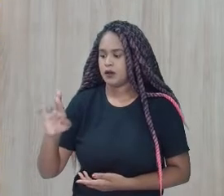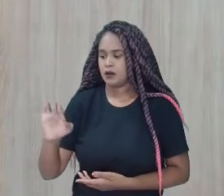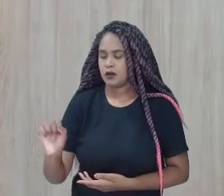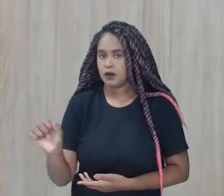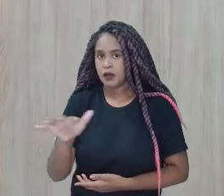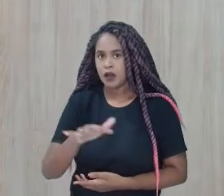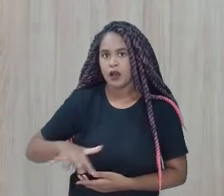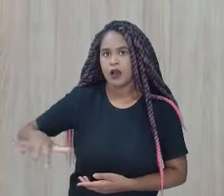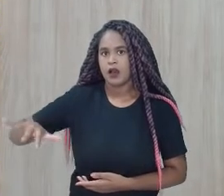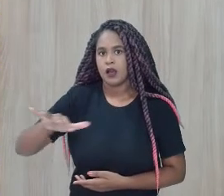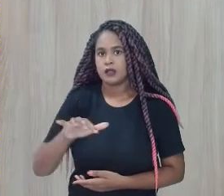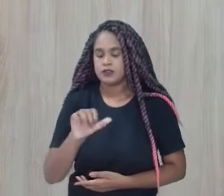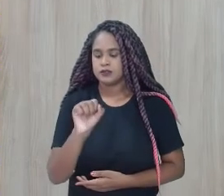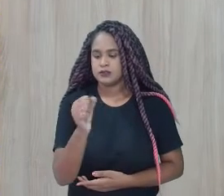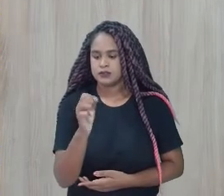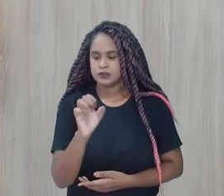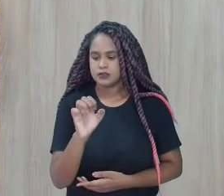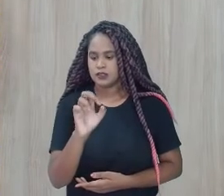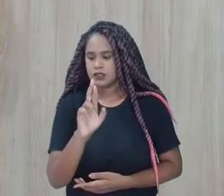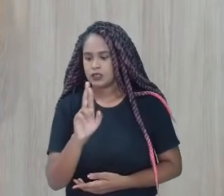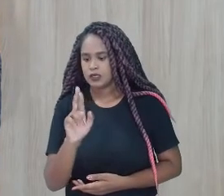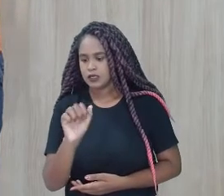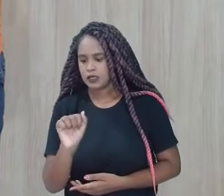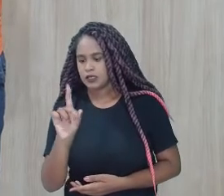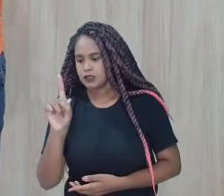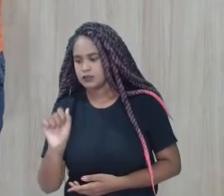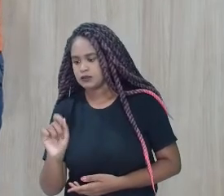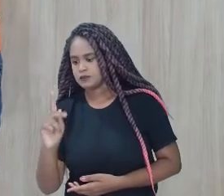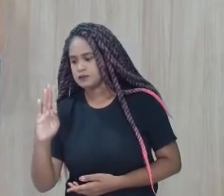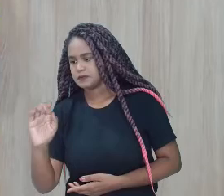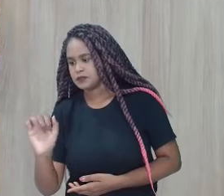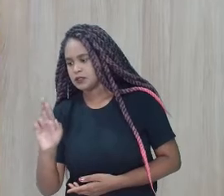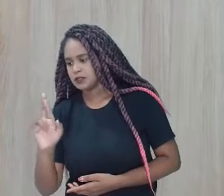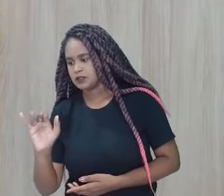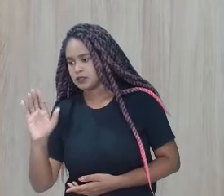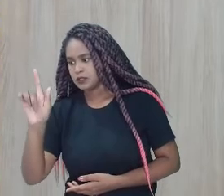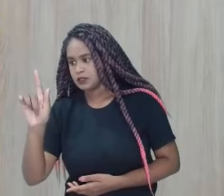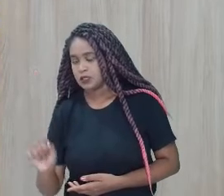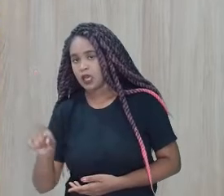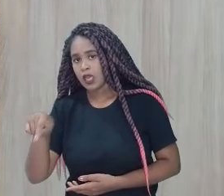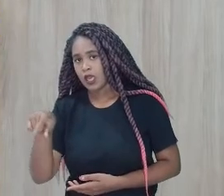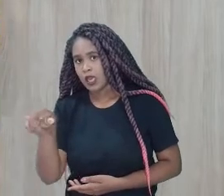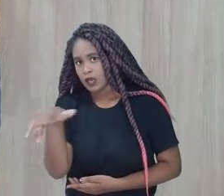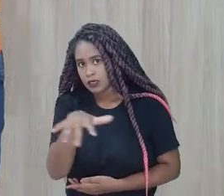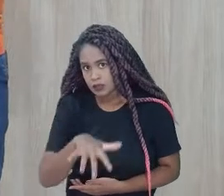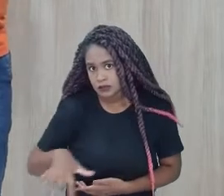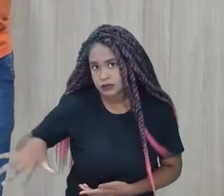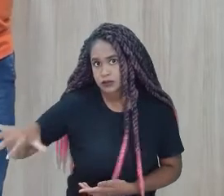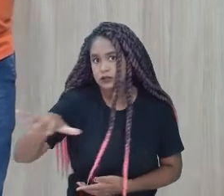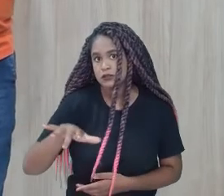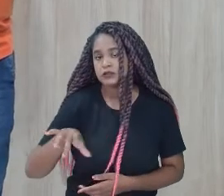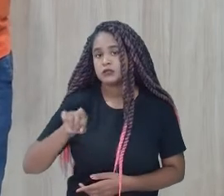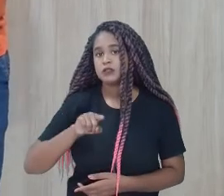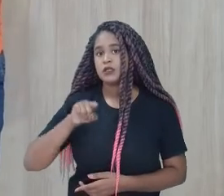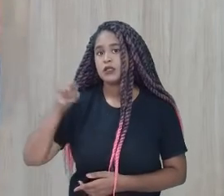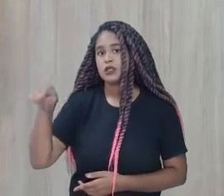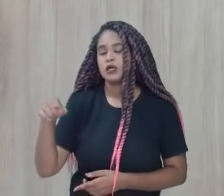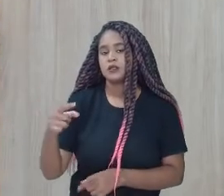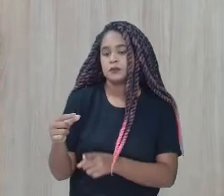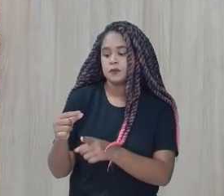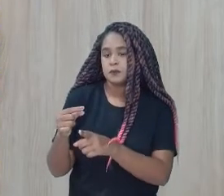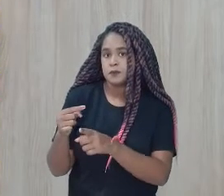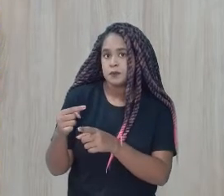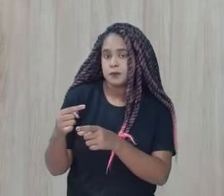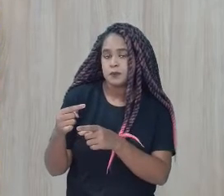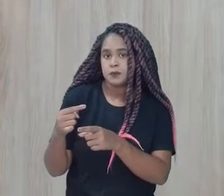região da Serra da Barriga, que é um território que fica ali no